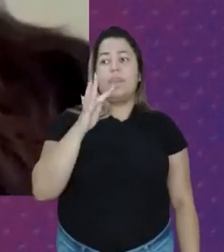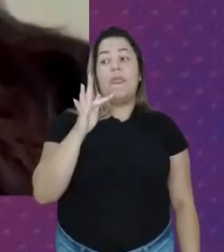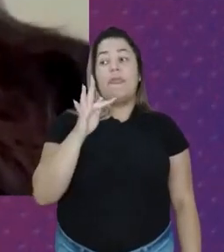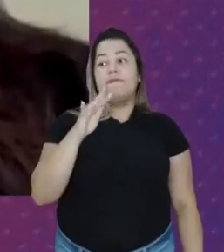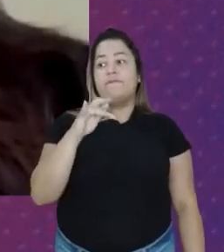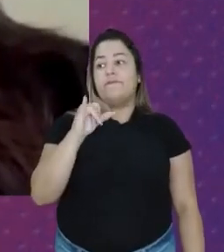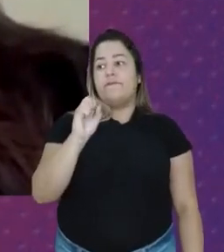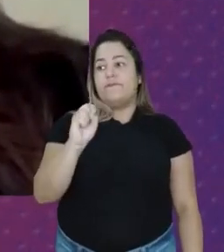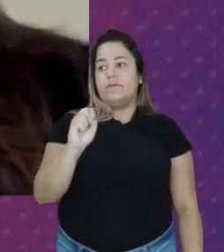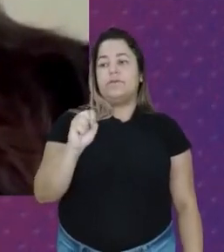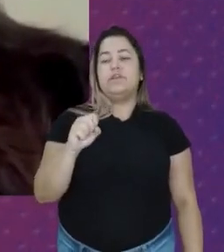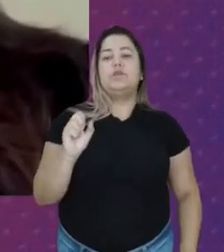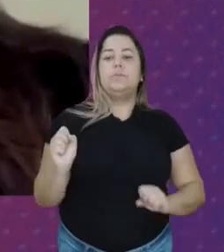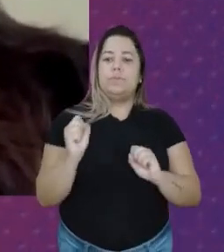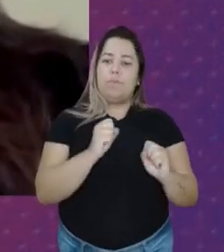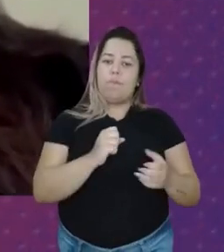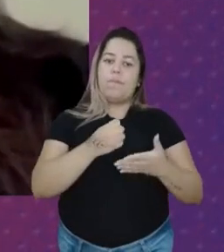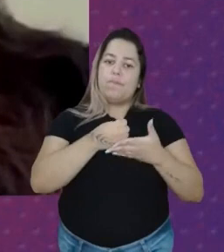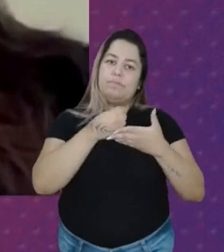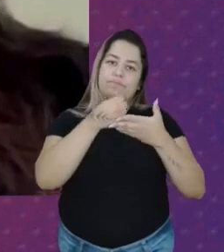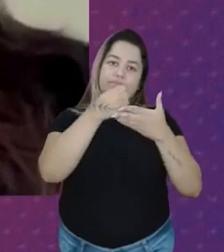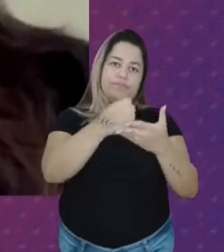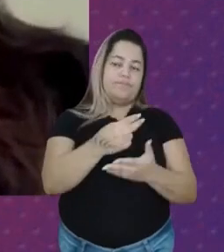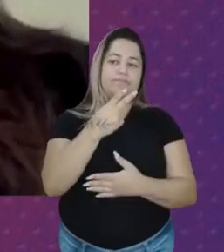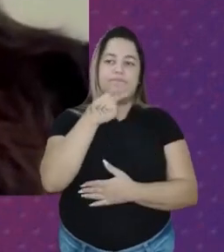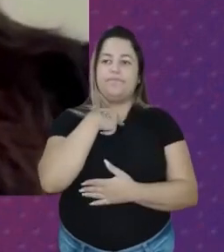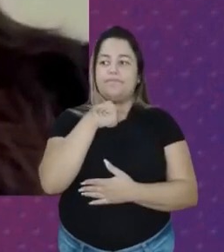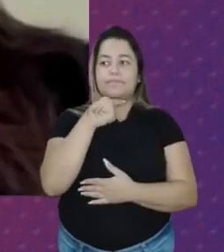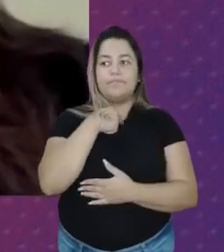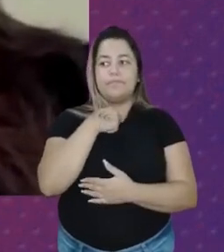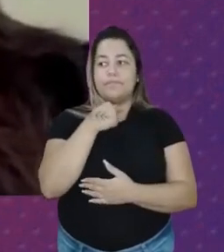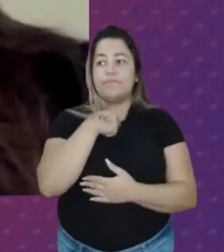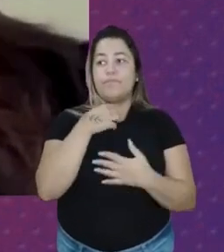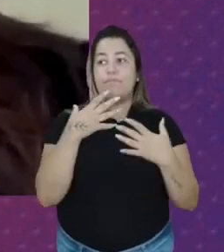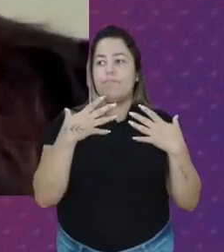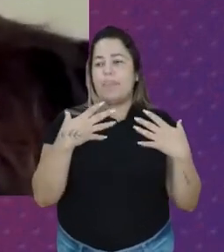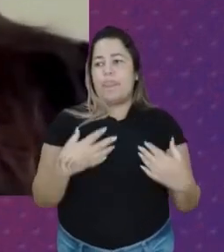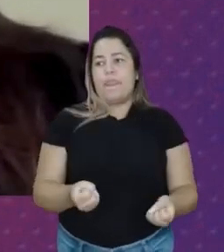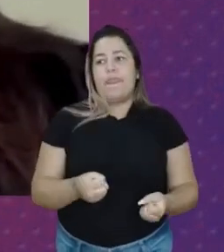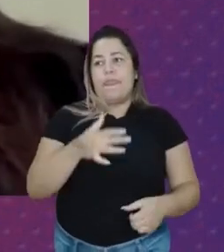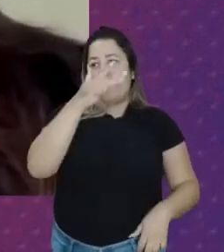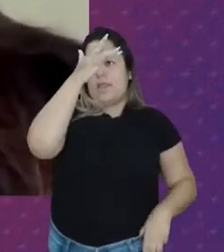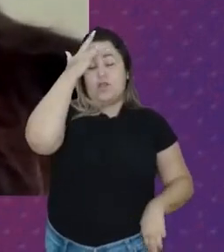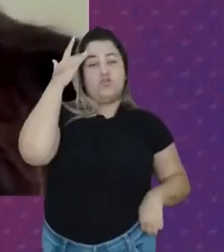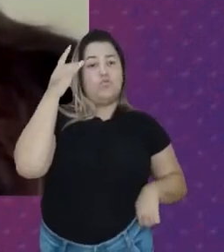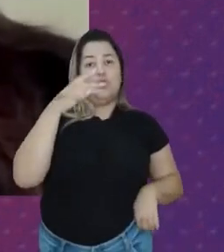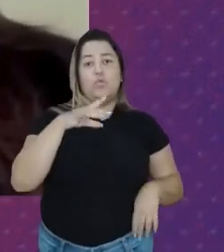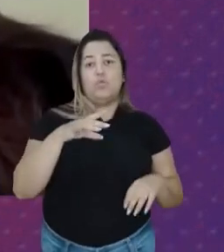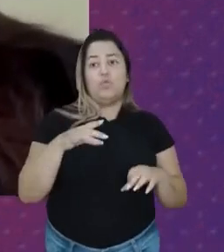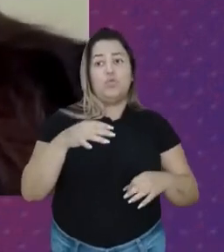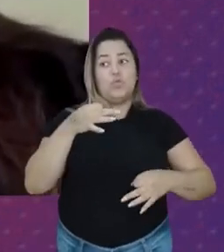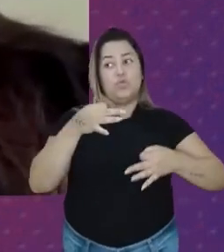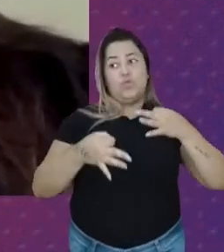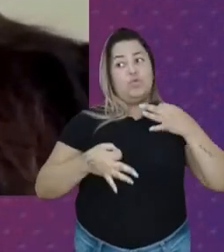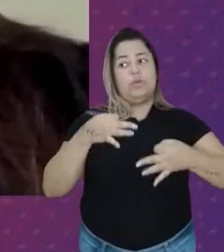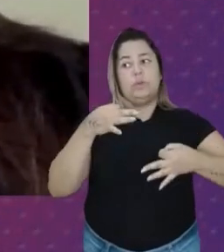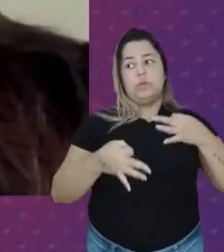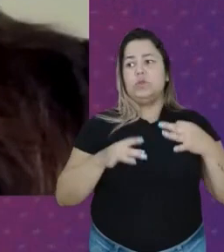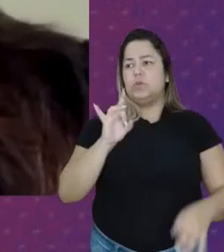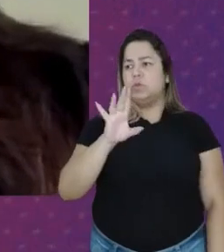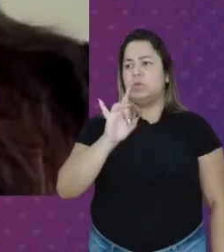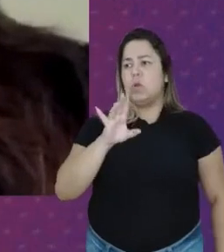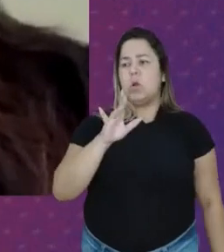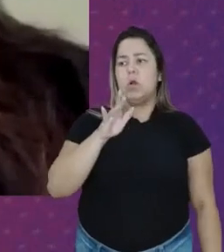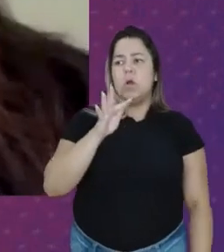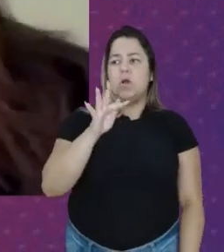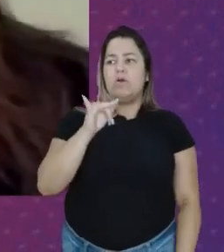podem contribuir para a sua campanha, né? Você não pode receber recursos de pessoas jurídicas, somente de pessoas físicas,